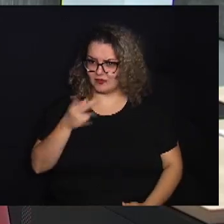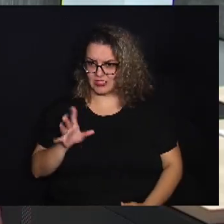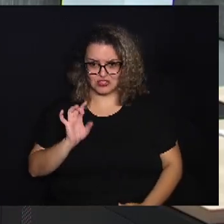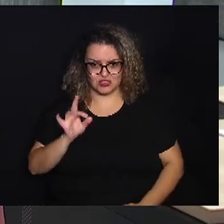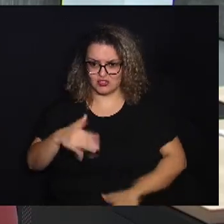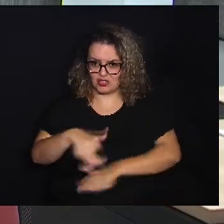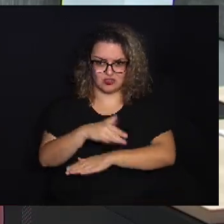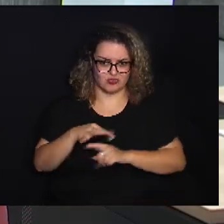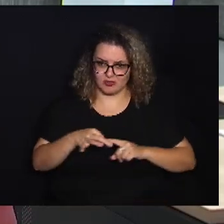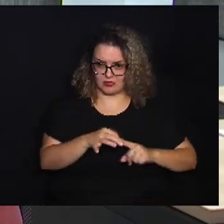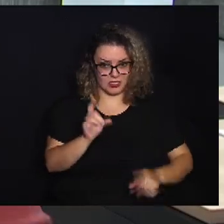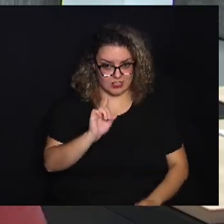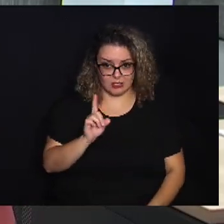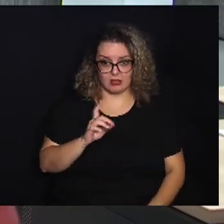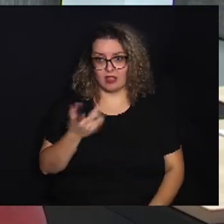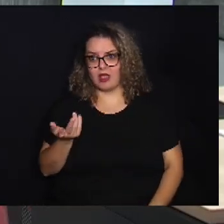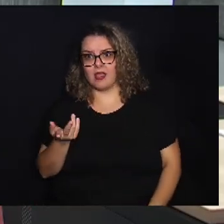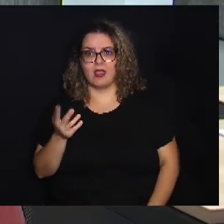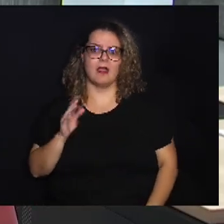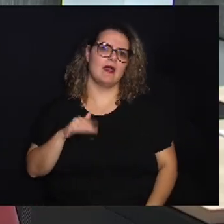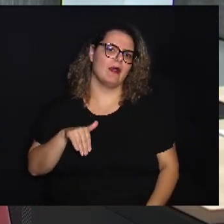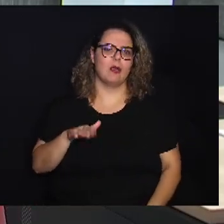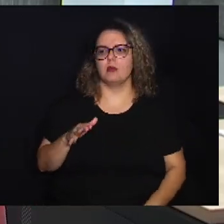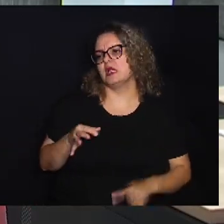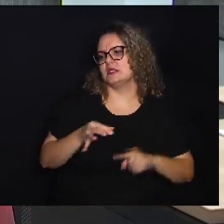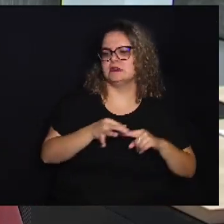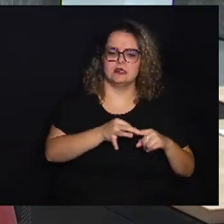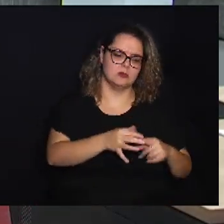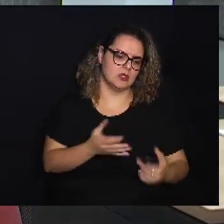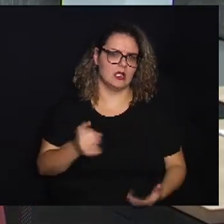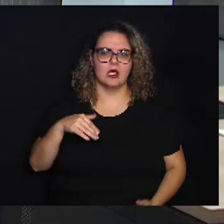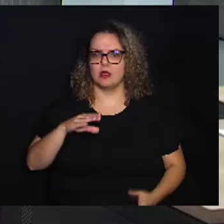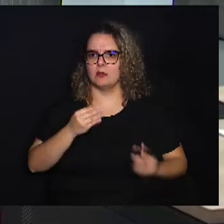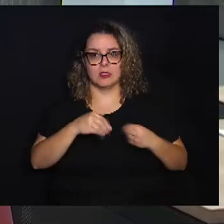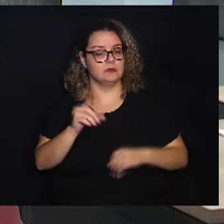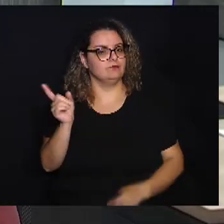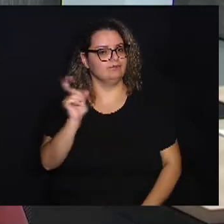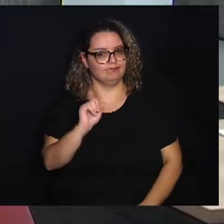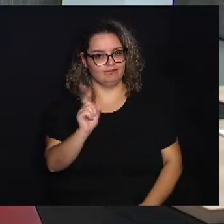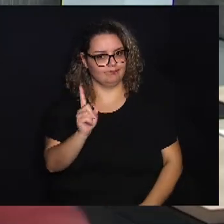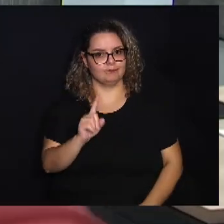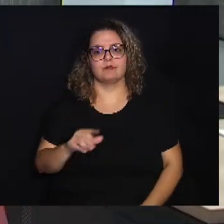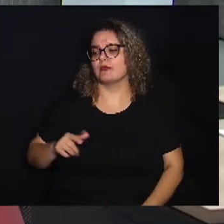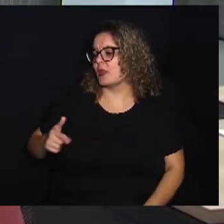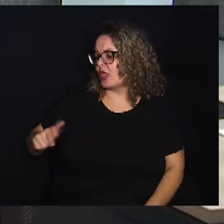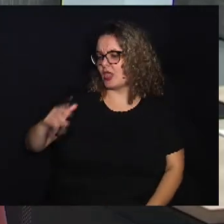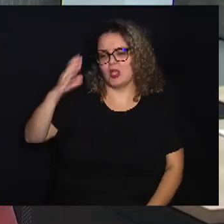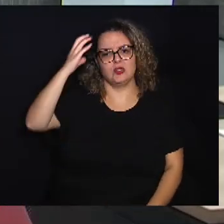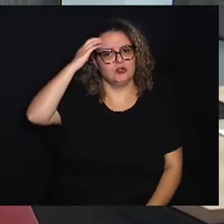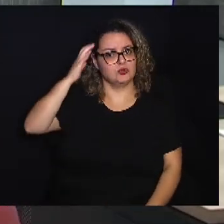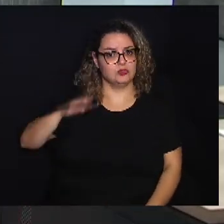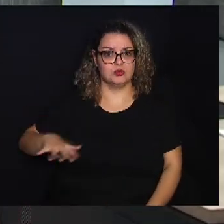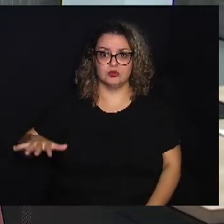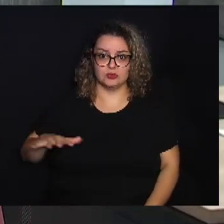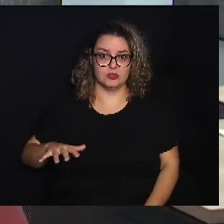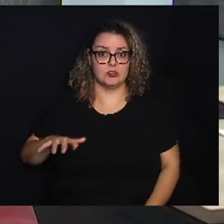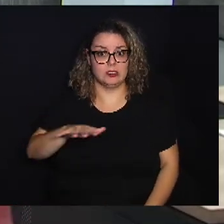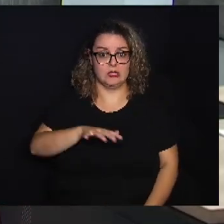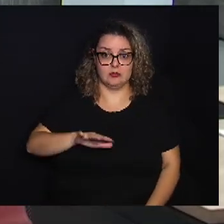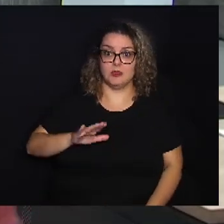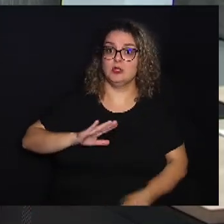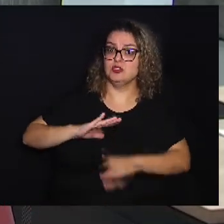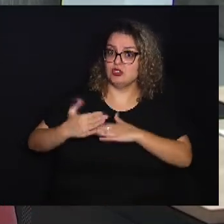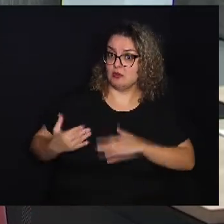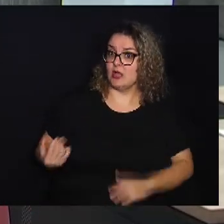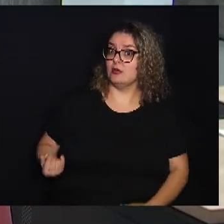ruas periféricas. Né? Tem gente que fala, mas na periferia é mais precário. Não. Taquaral, região do Taquaral, região de bairros nobres,